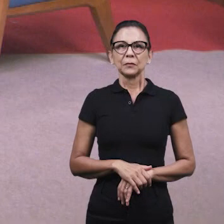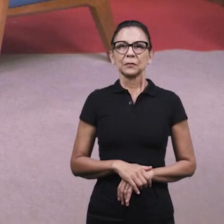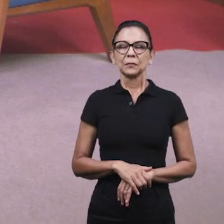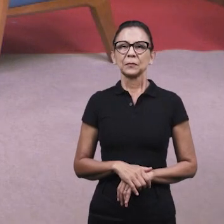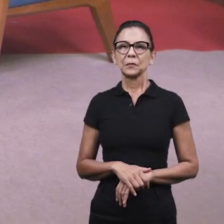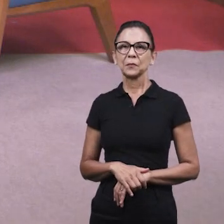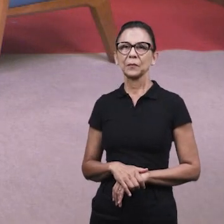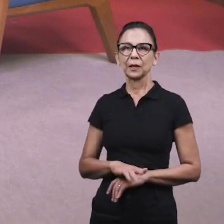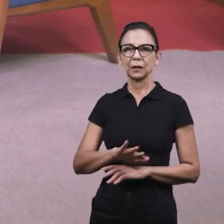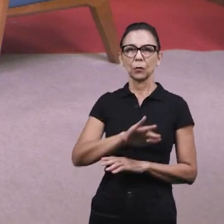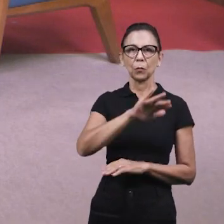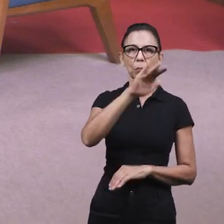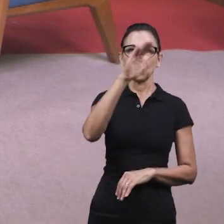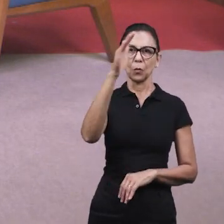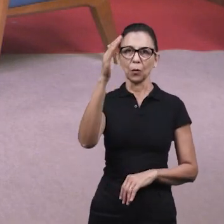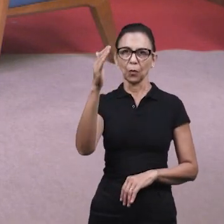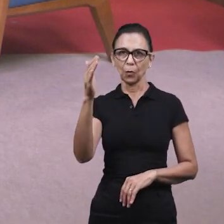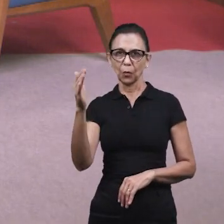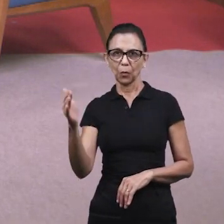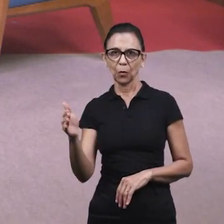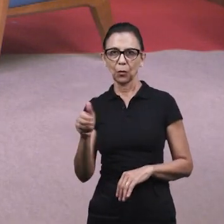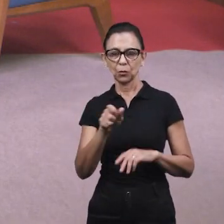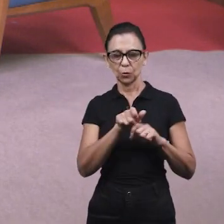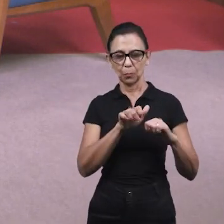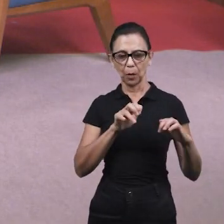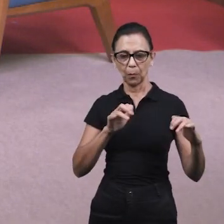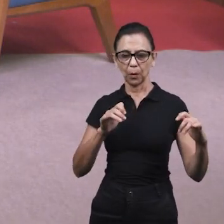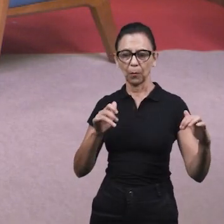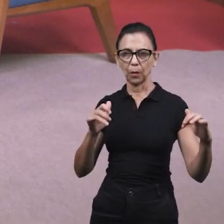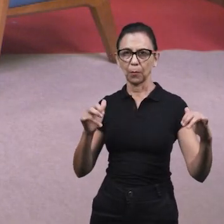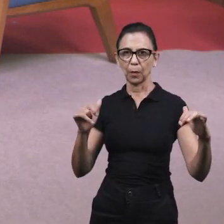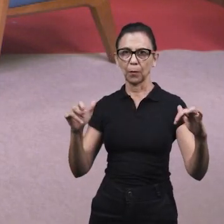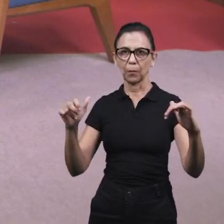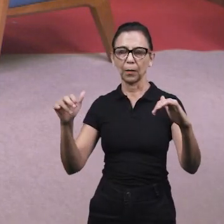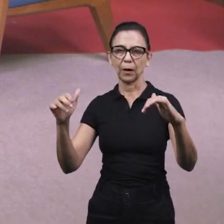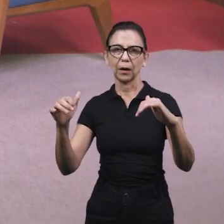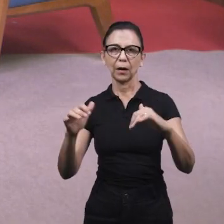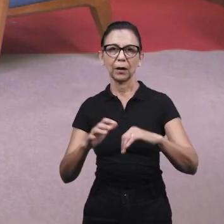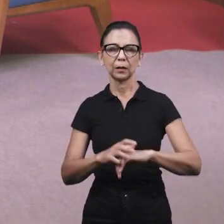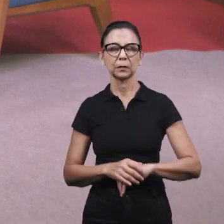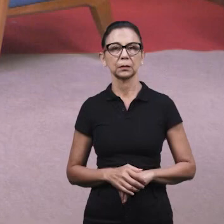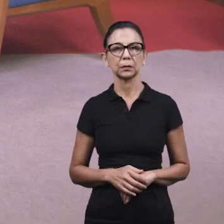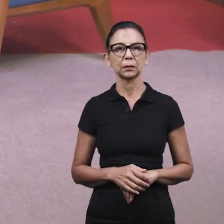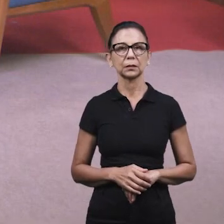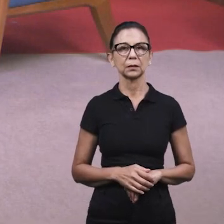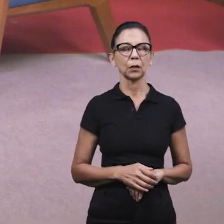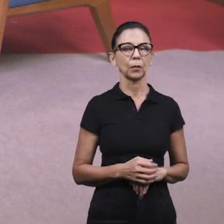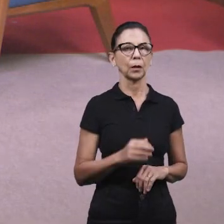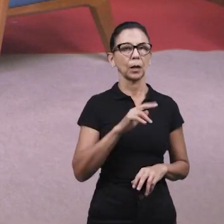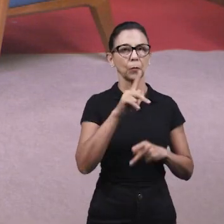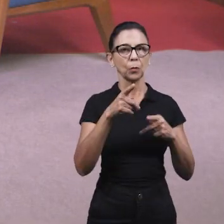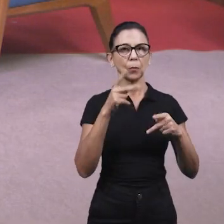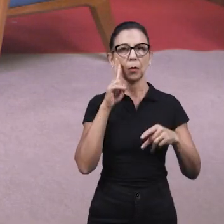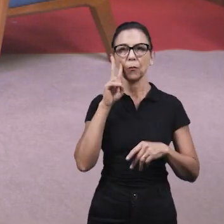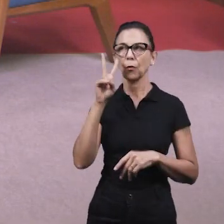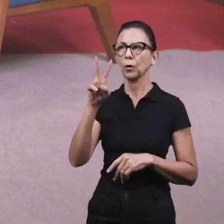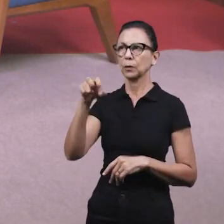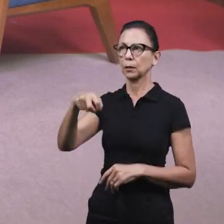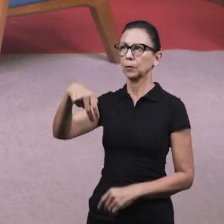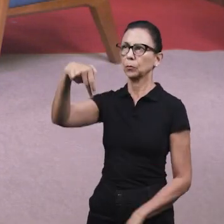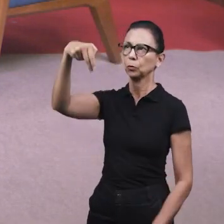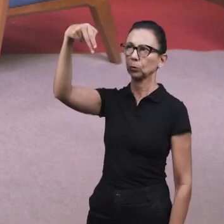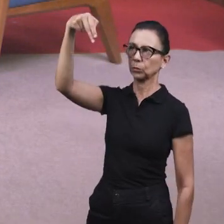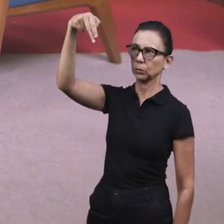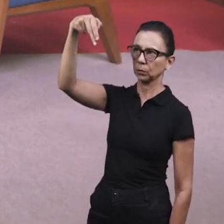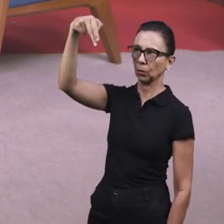eles rodeiam o Monte Seir, vem a orientação virai-vos para o norte, então eles começam até